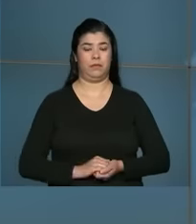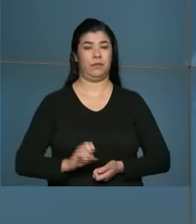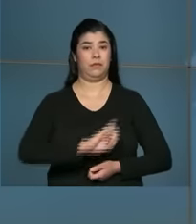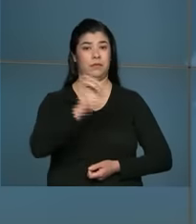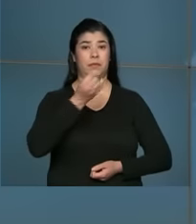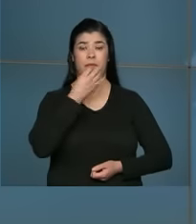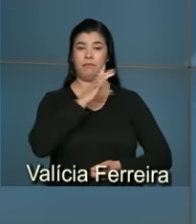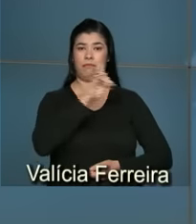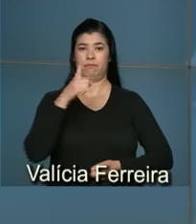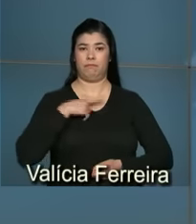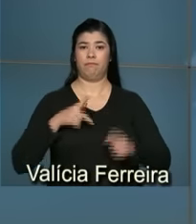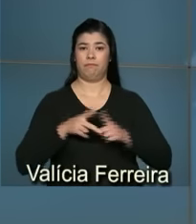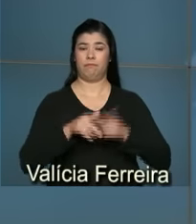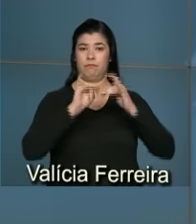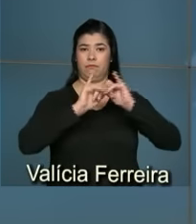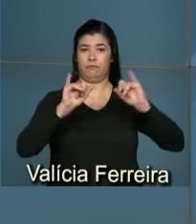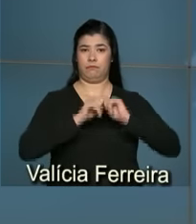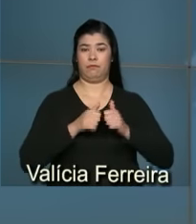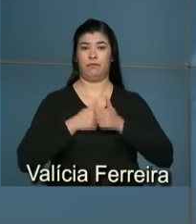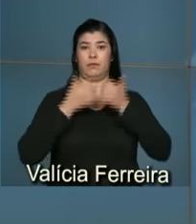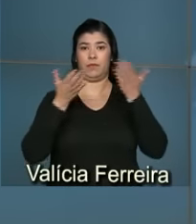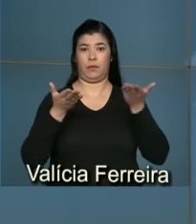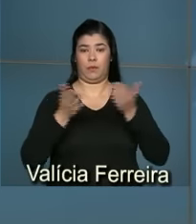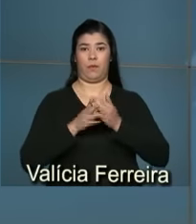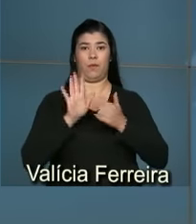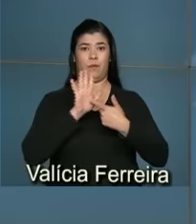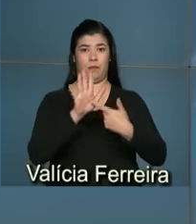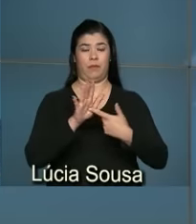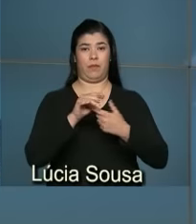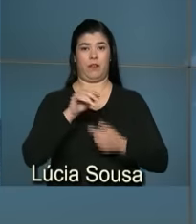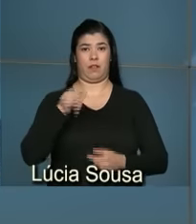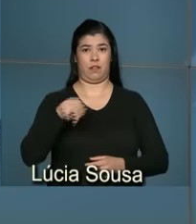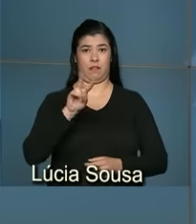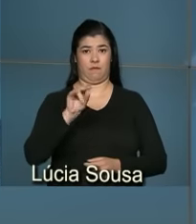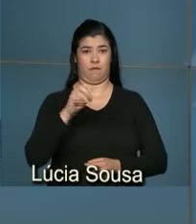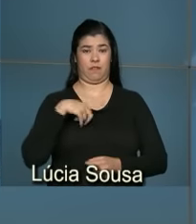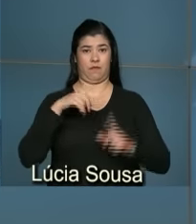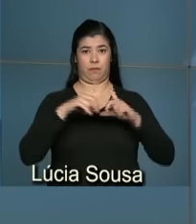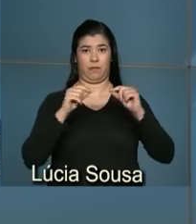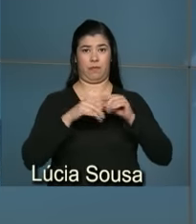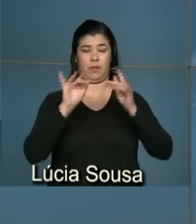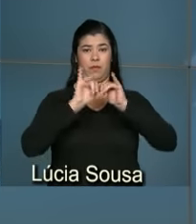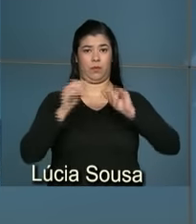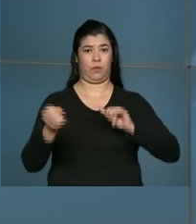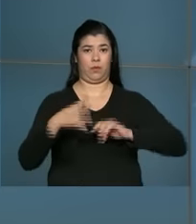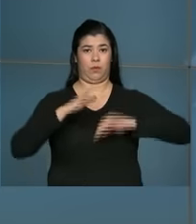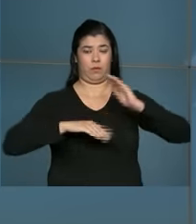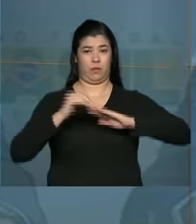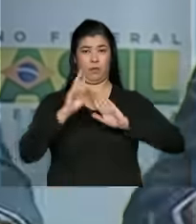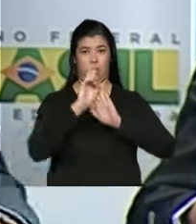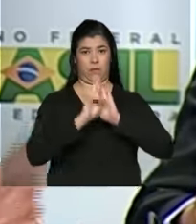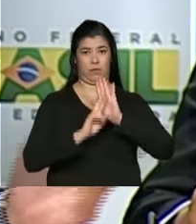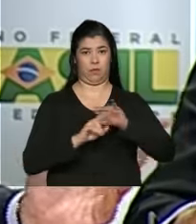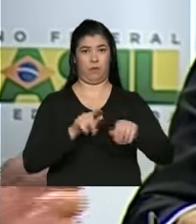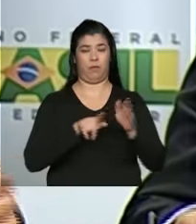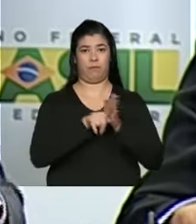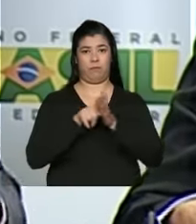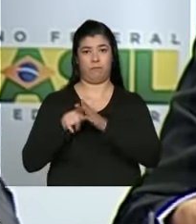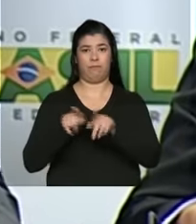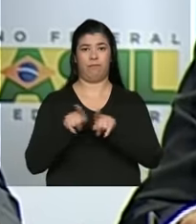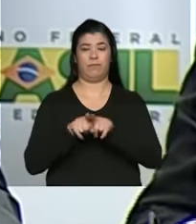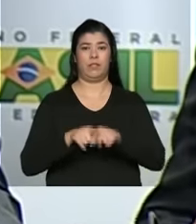Olá bom dia interrompemos a programação para transmitir ao vivo de Brasília o anúncio das novas medidas de regulação